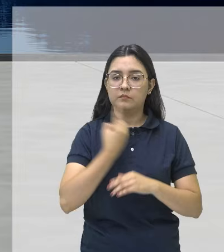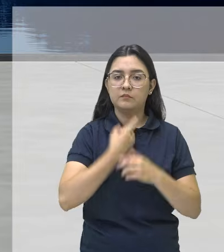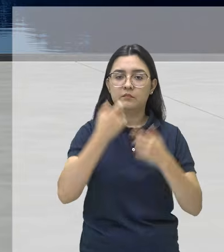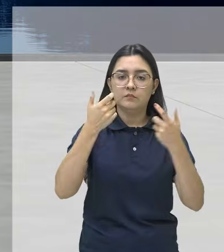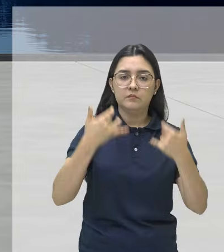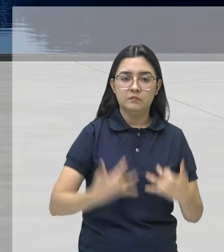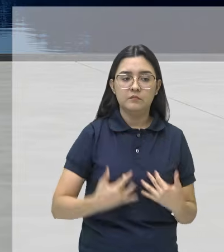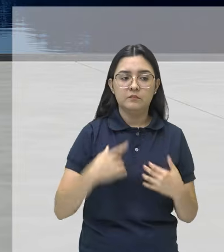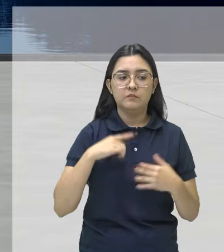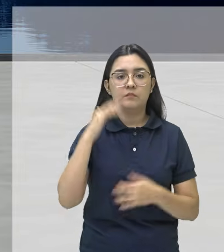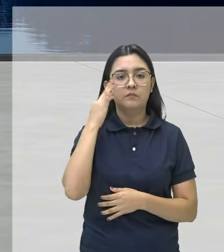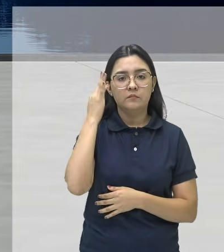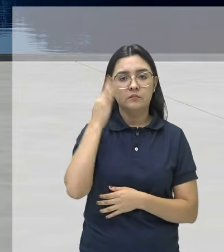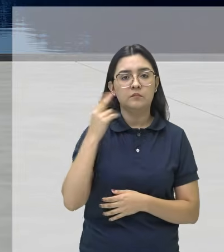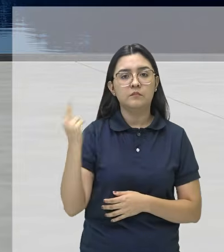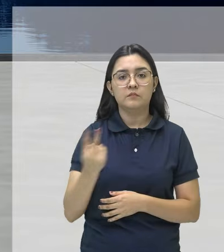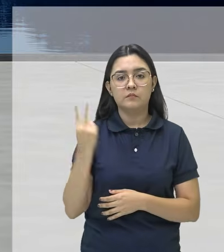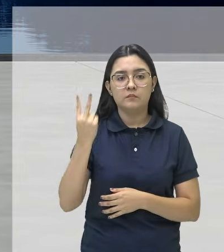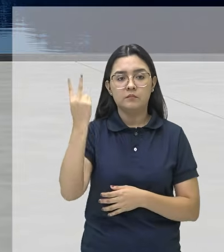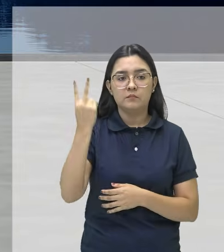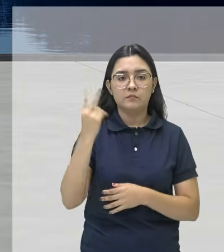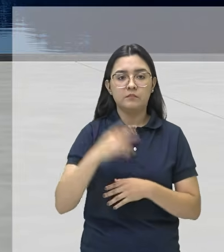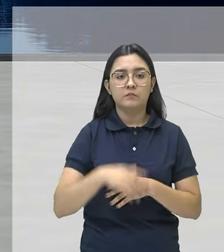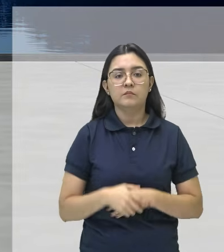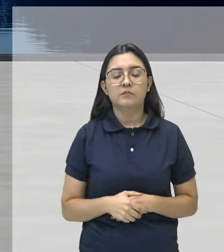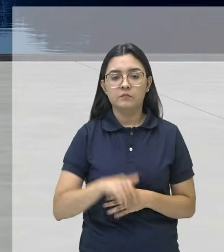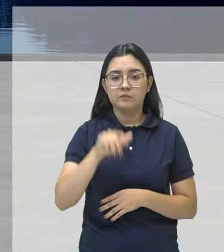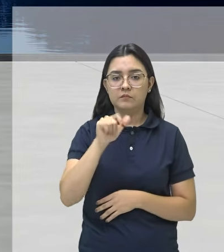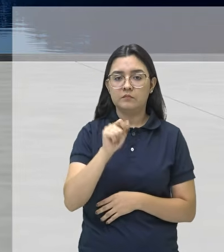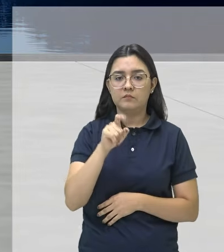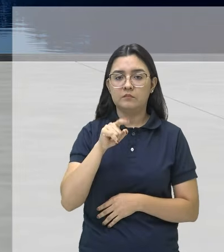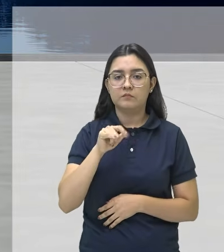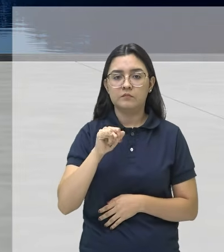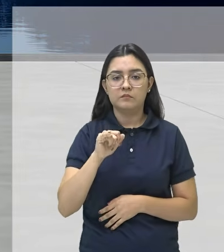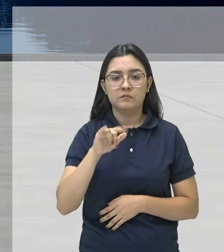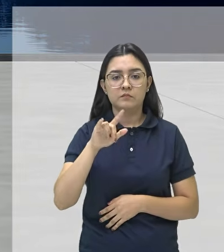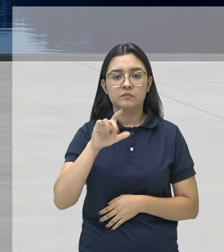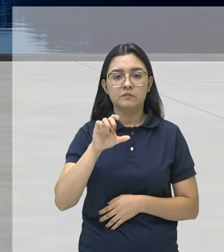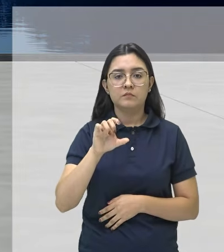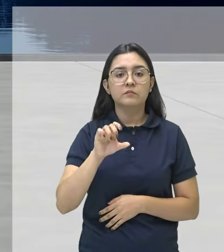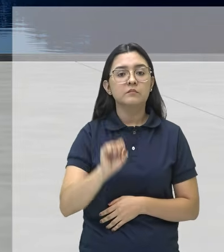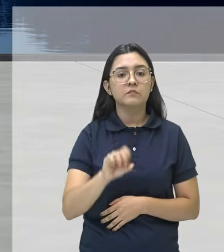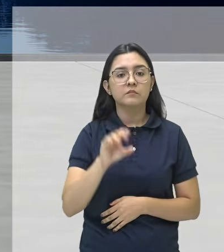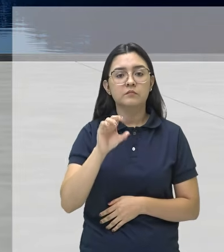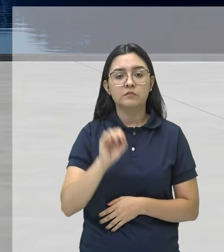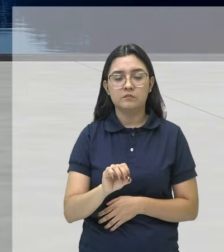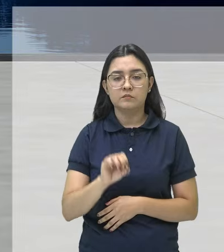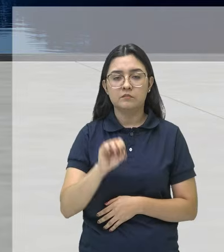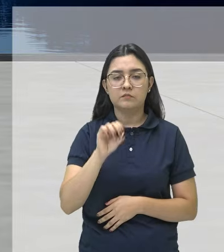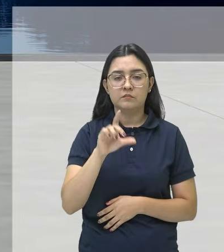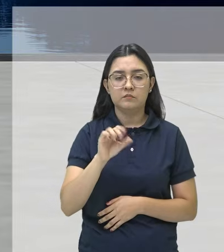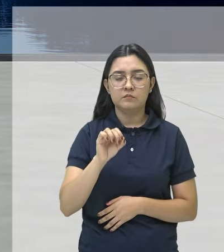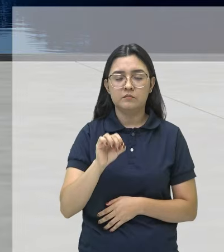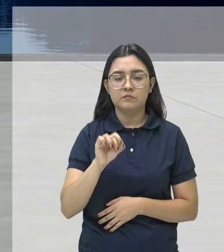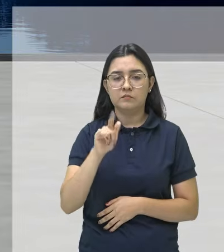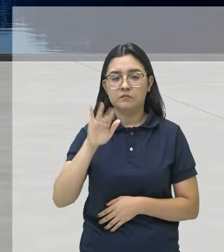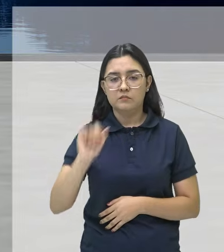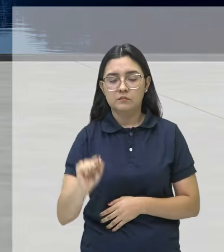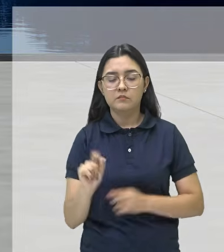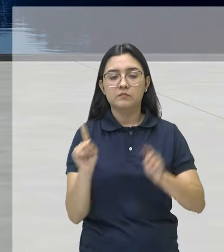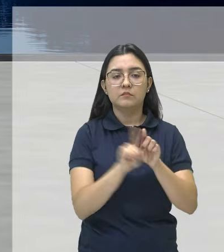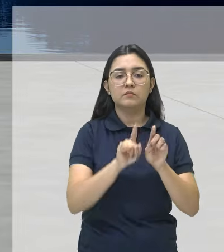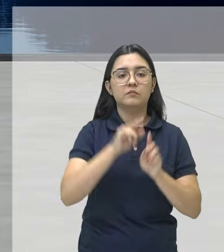filosofia dos valores, né, a axiologia, e agora vamos falar da filosofia da natureza. O conceito